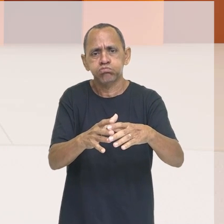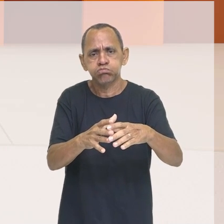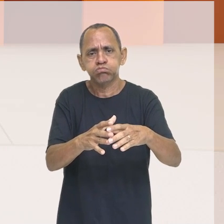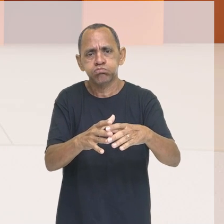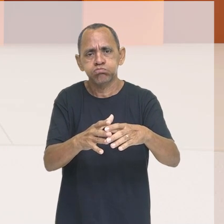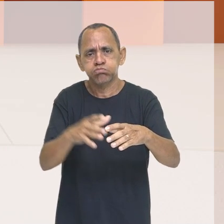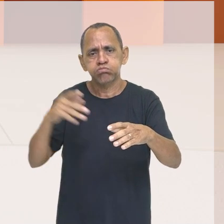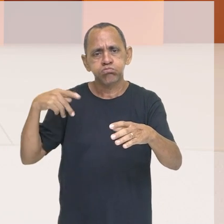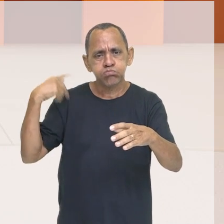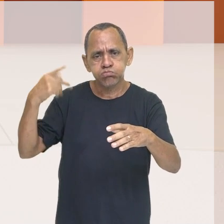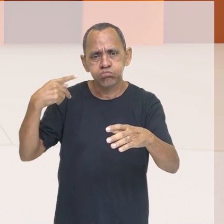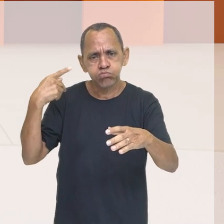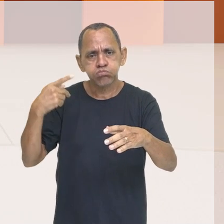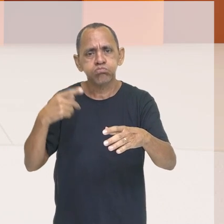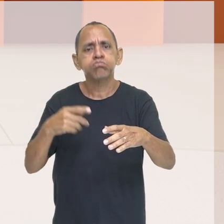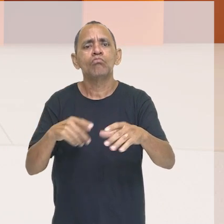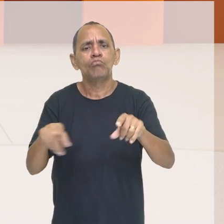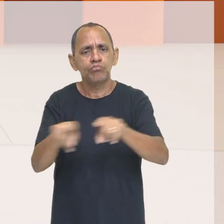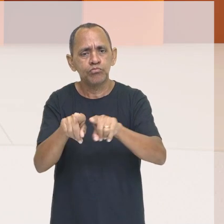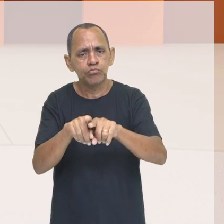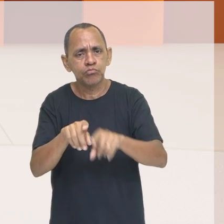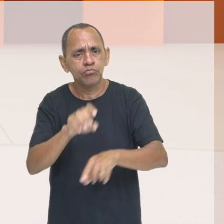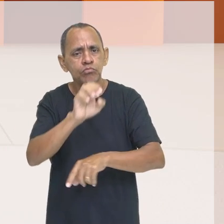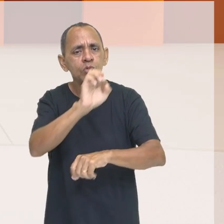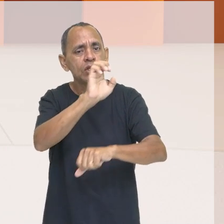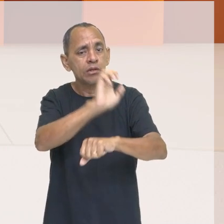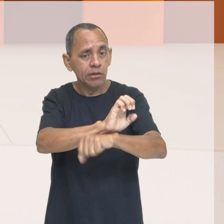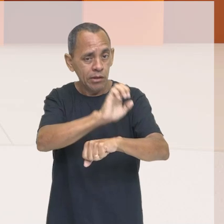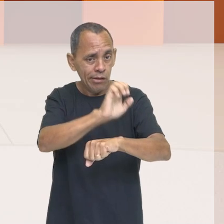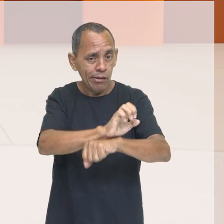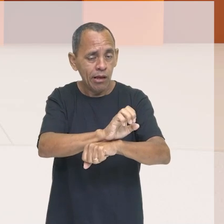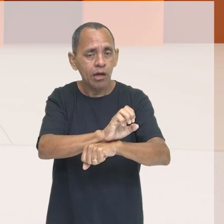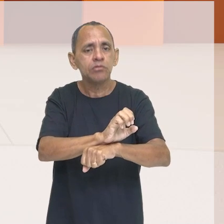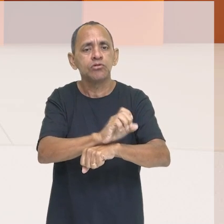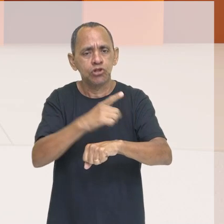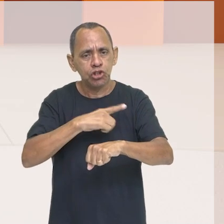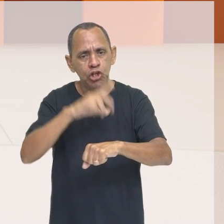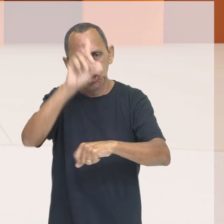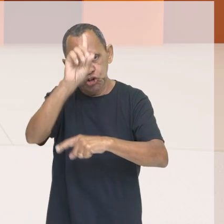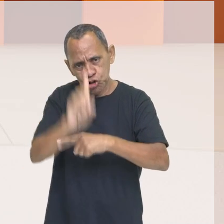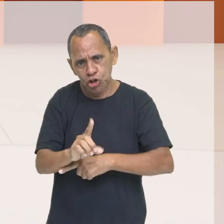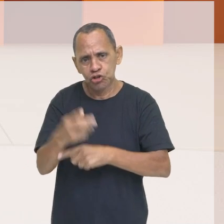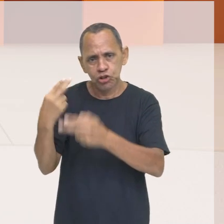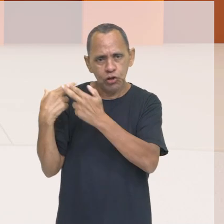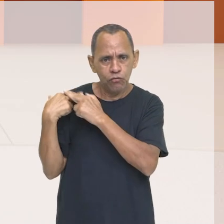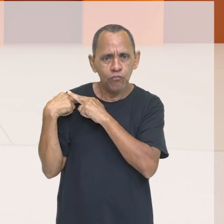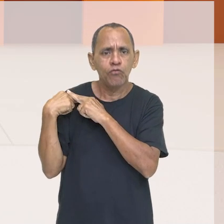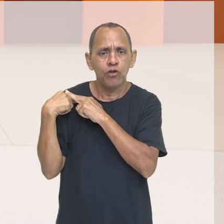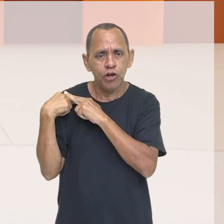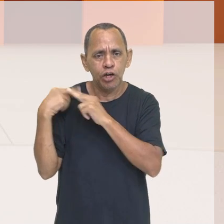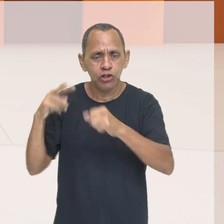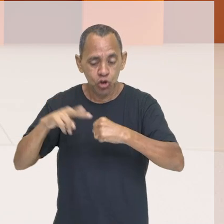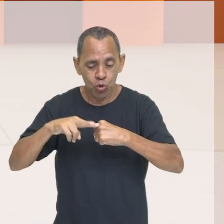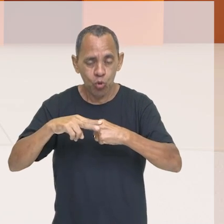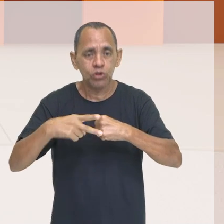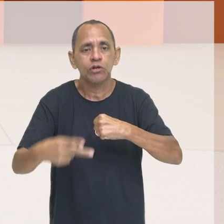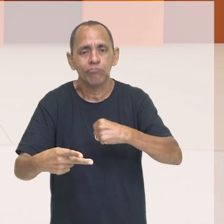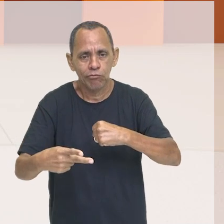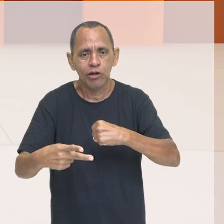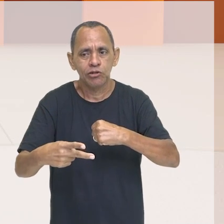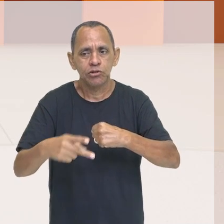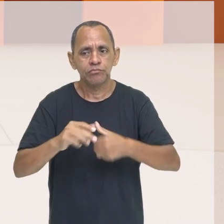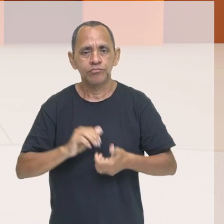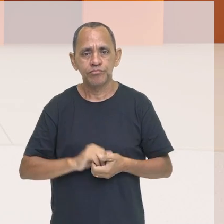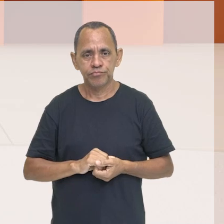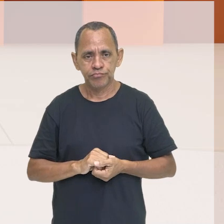caso, um Estado, e de possuir direitos e deveres resultantes dessa condição. Enquanto você vive no Estado, você é